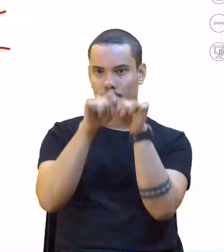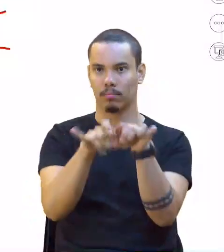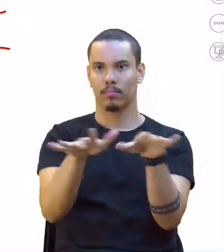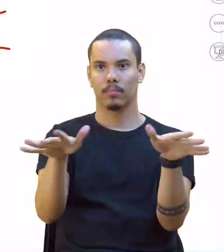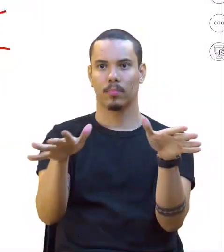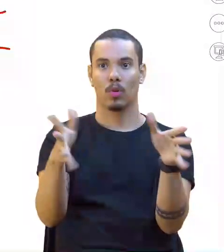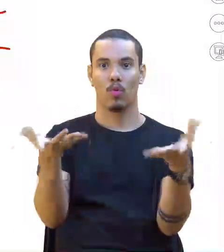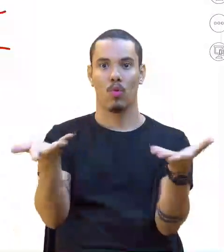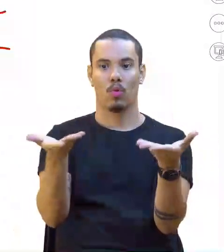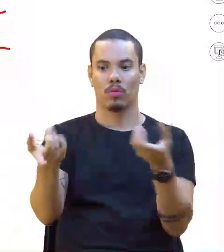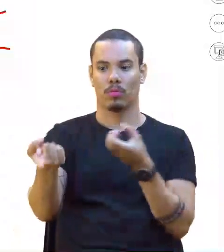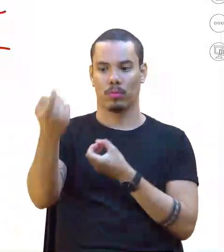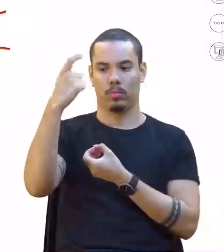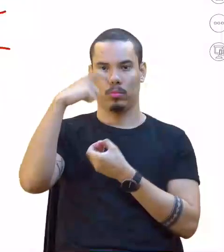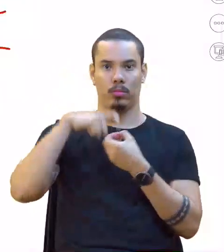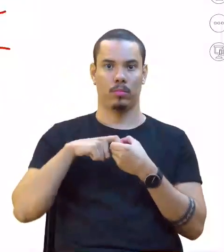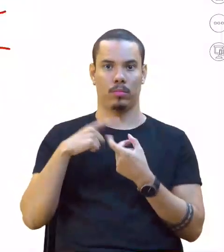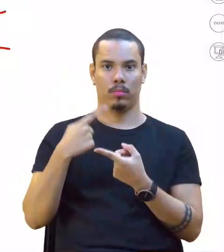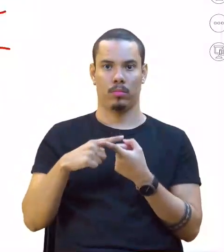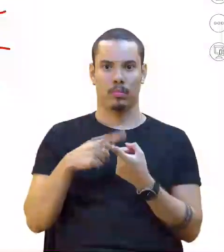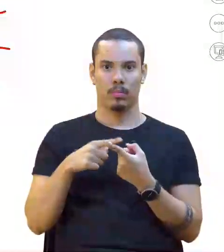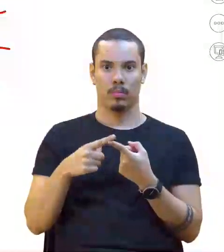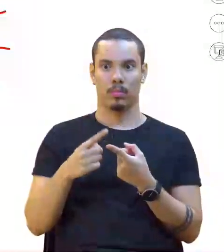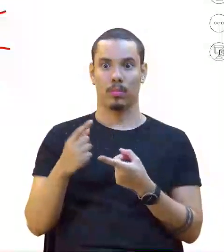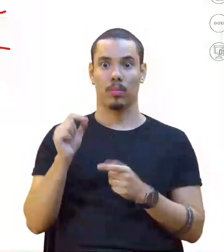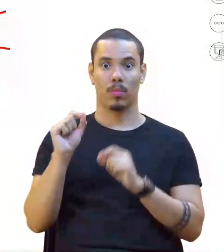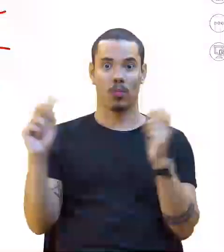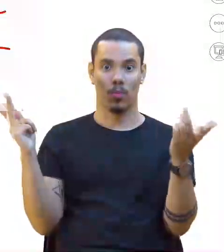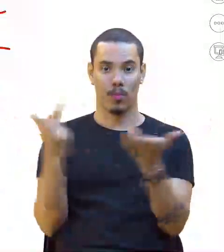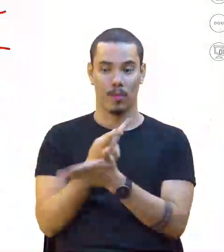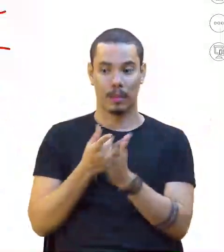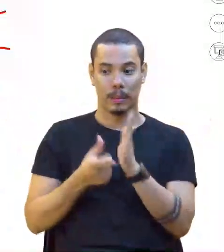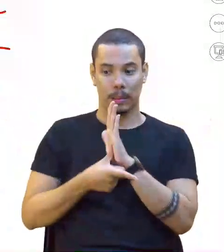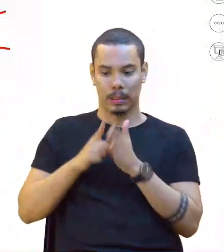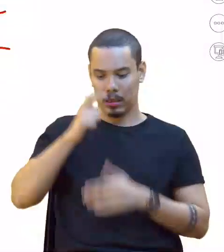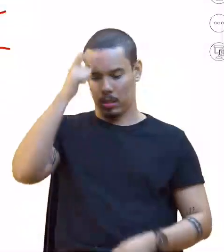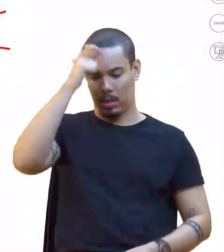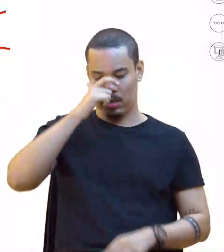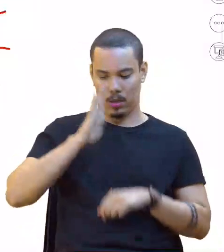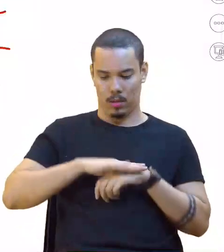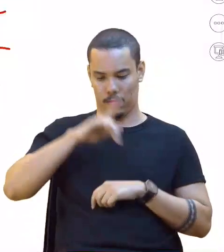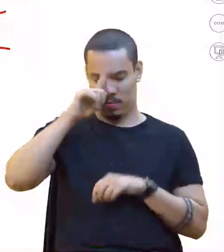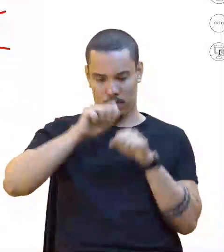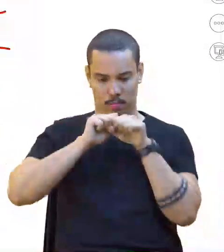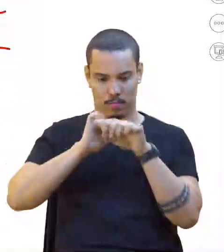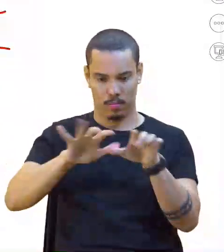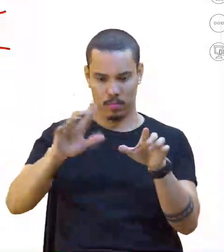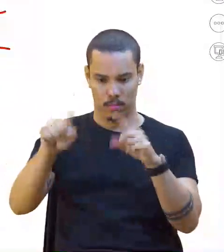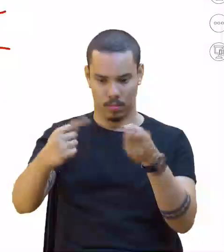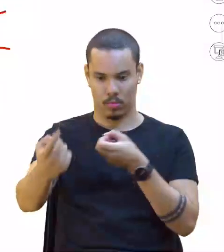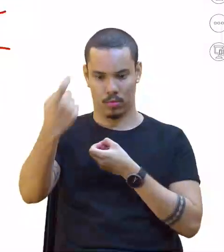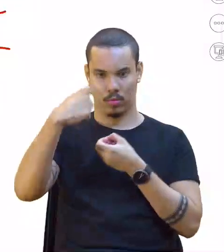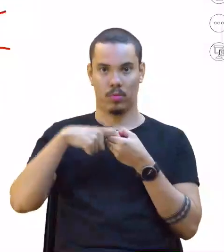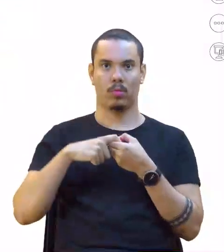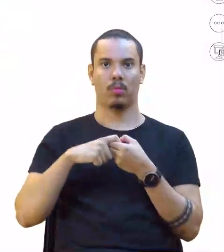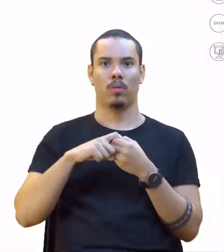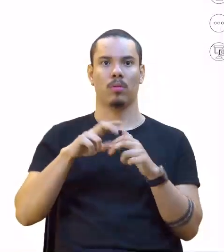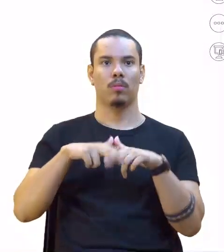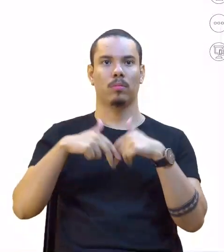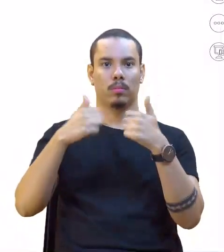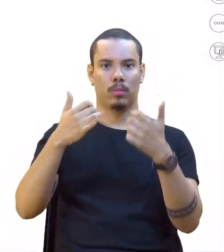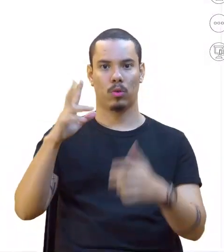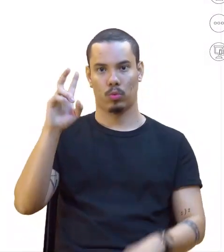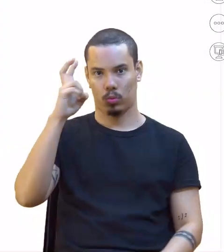hoje para assombrar aqueles que a produziram. Dentre elas, a autora destaca a categoria cultura. Então,